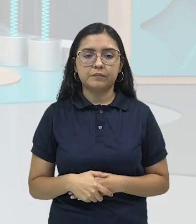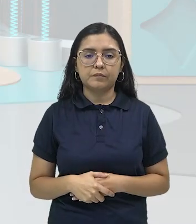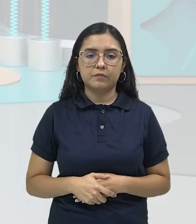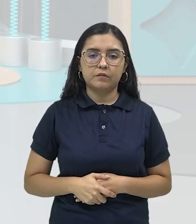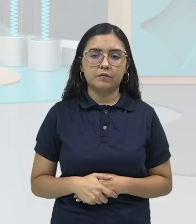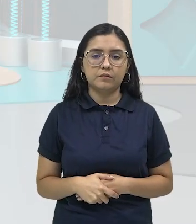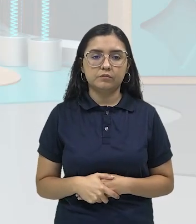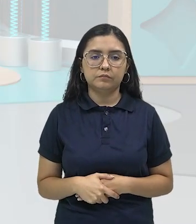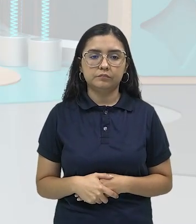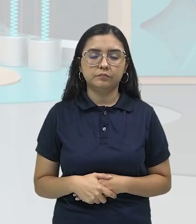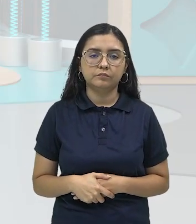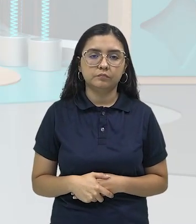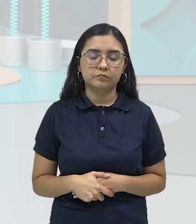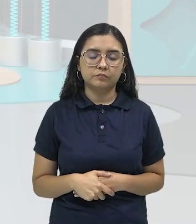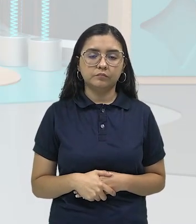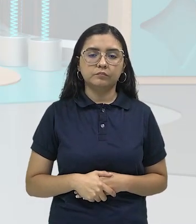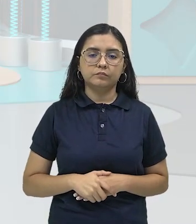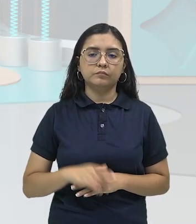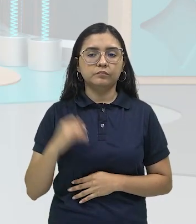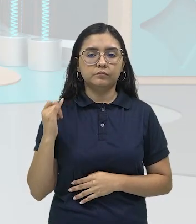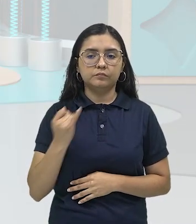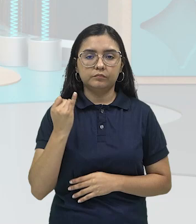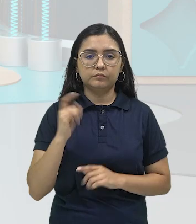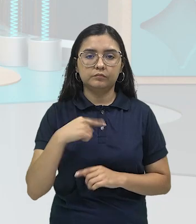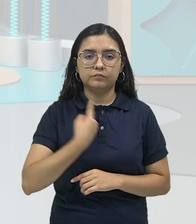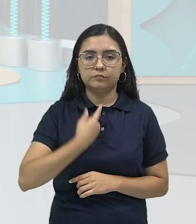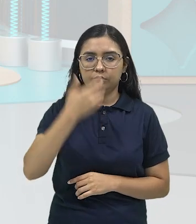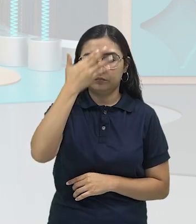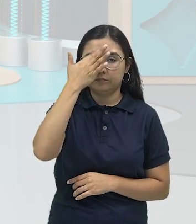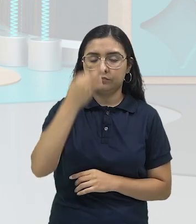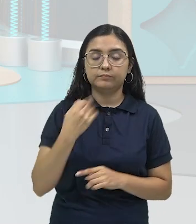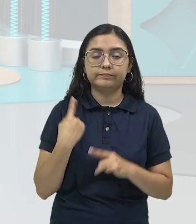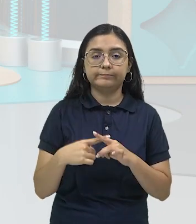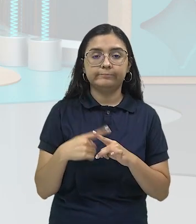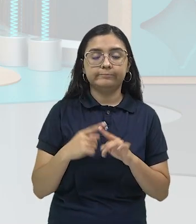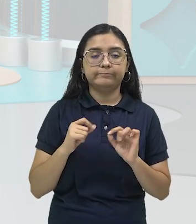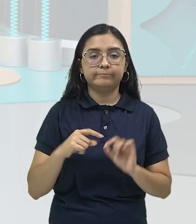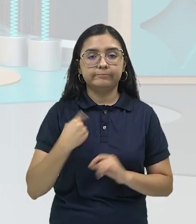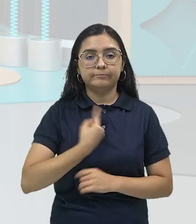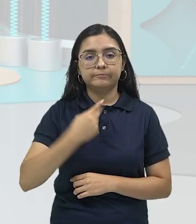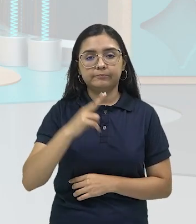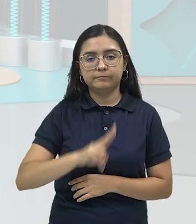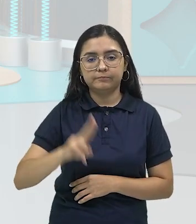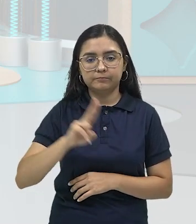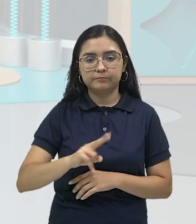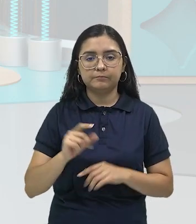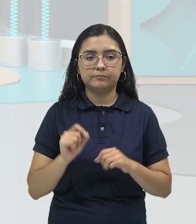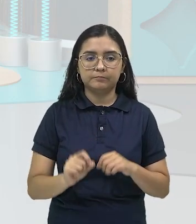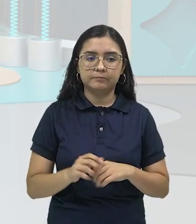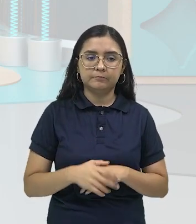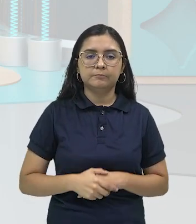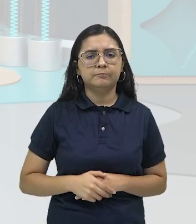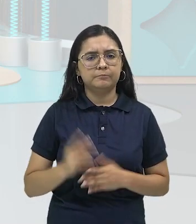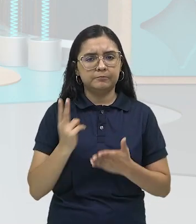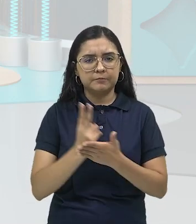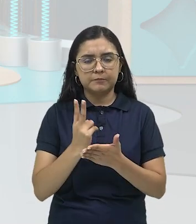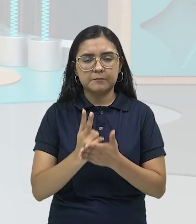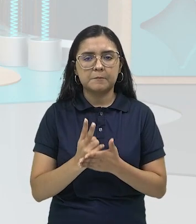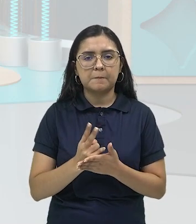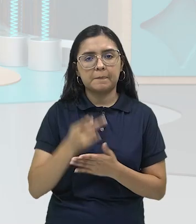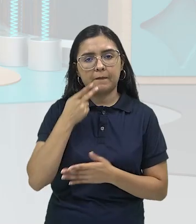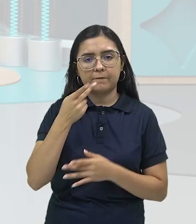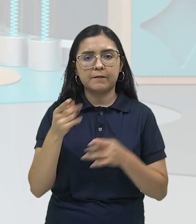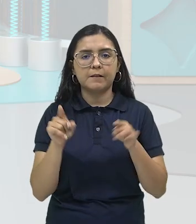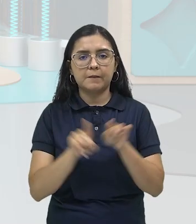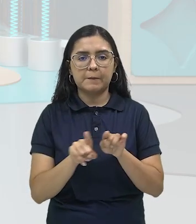está desenvolvendo. Muito importante a gente ter essa compreensão porque nós utilizamos esses mecanismos o tempo todo na fala e nós